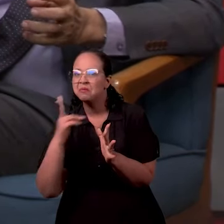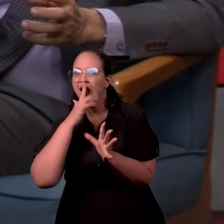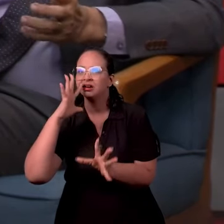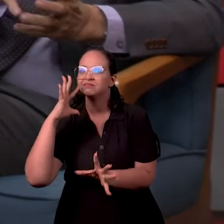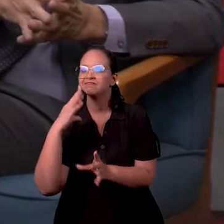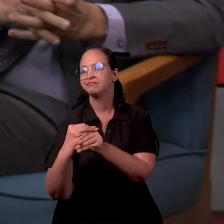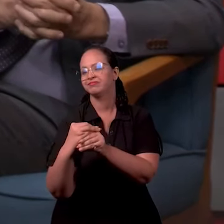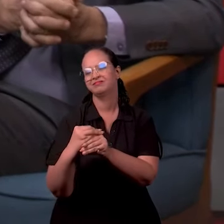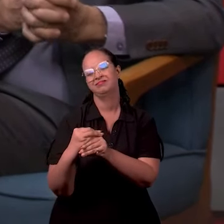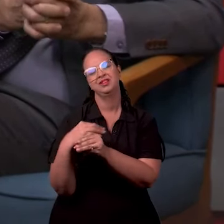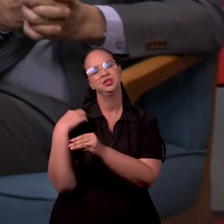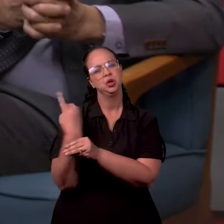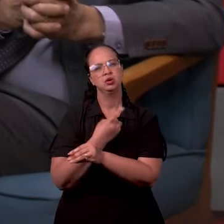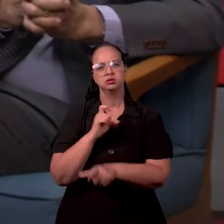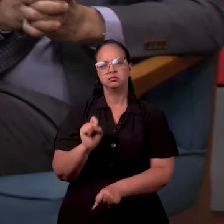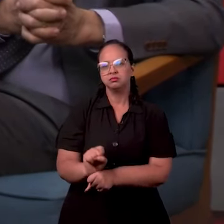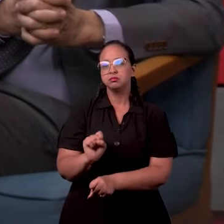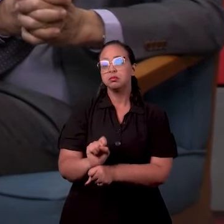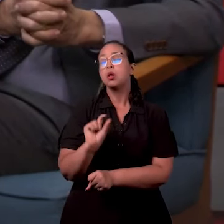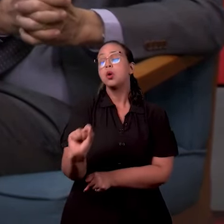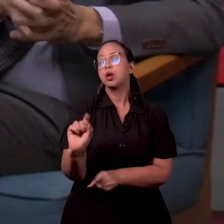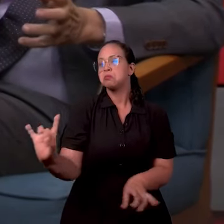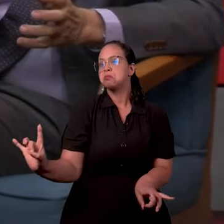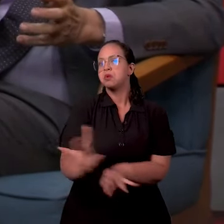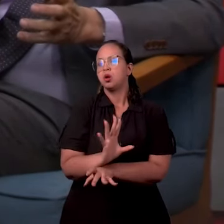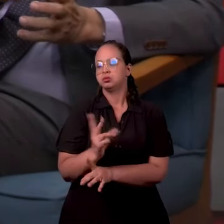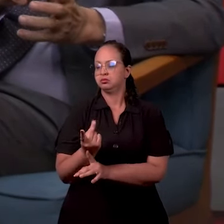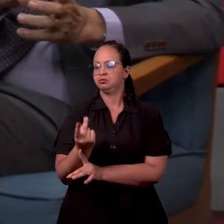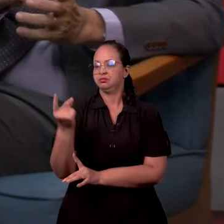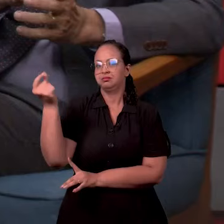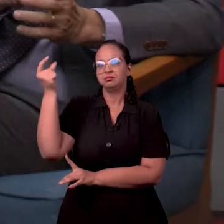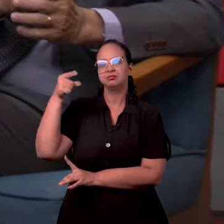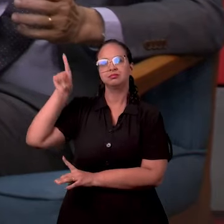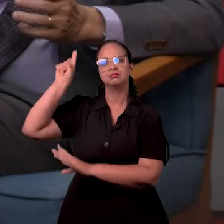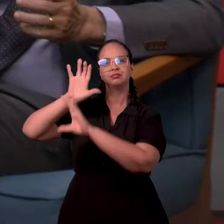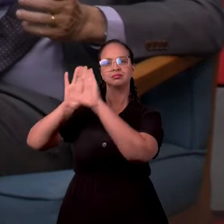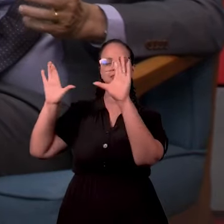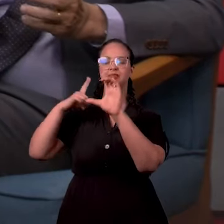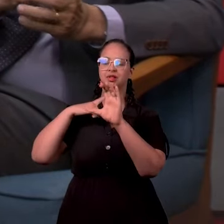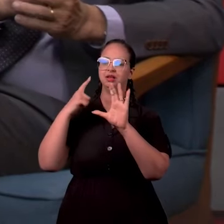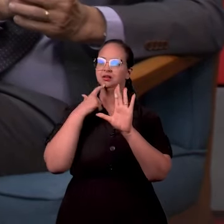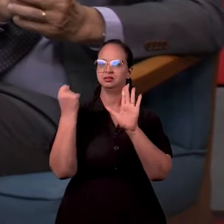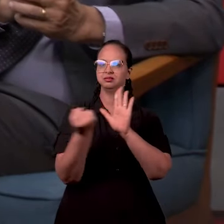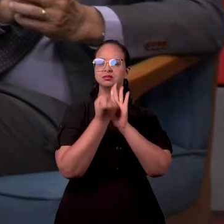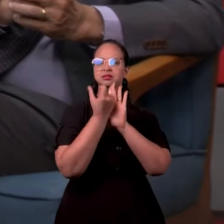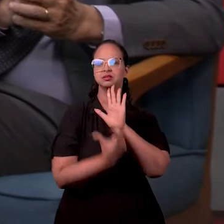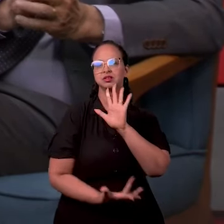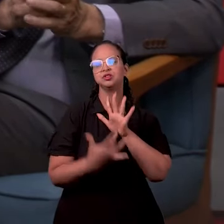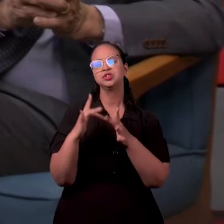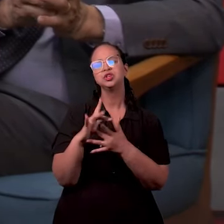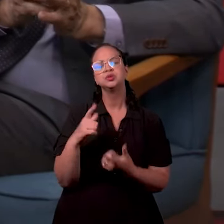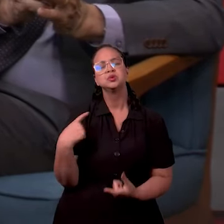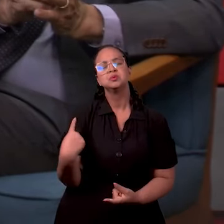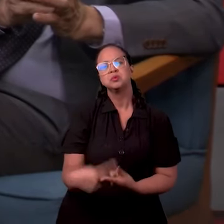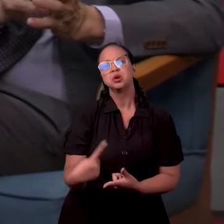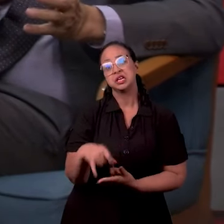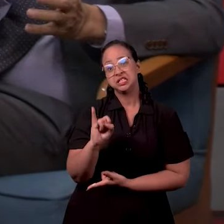no momento, ela se prepara para a saída. Então ela tem luz, mas ela tem a marca do sangue.